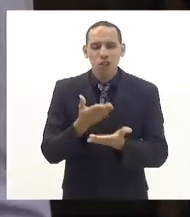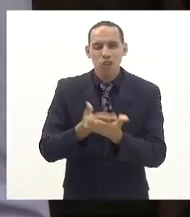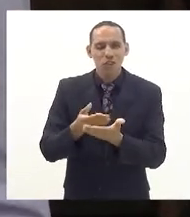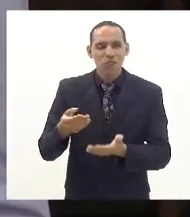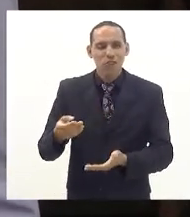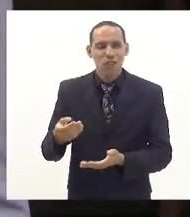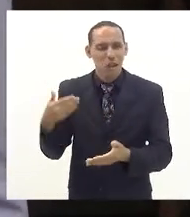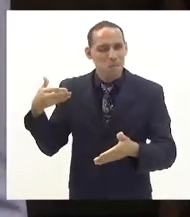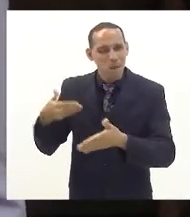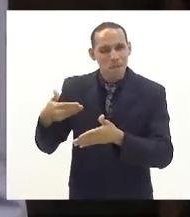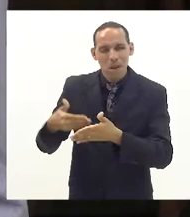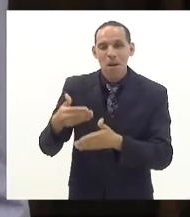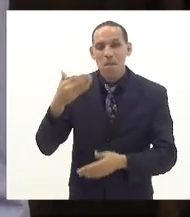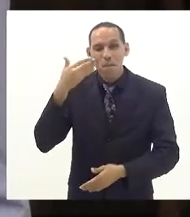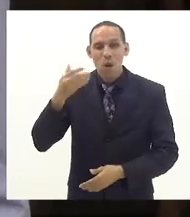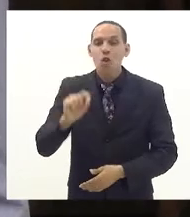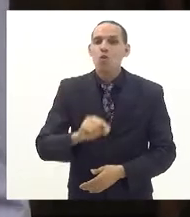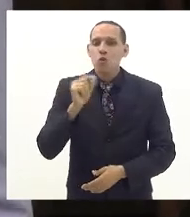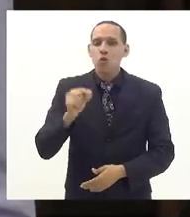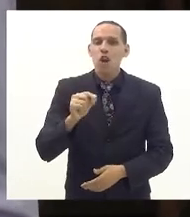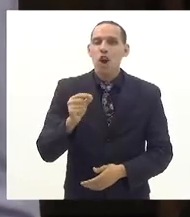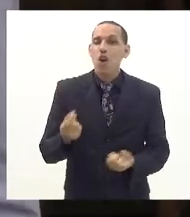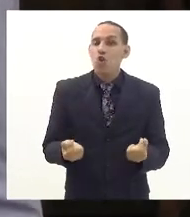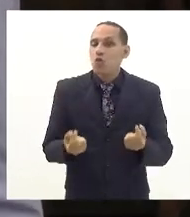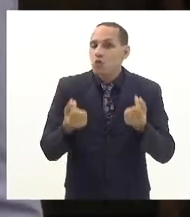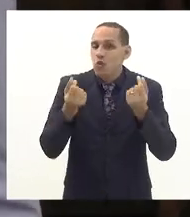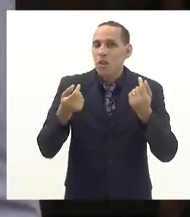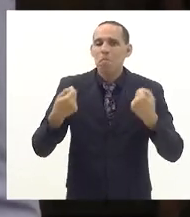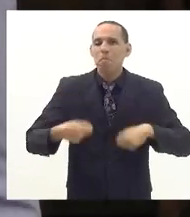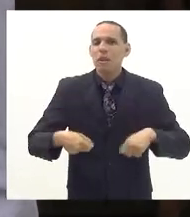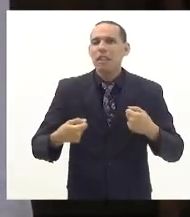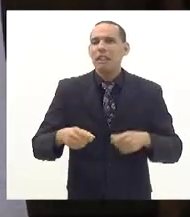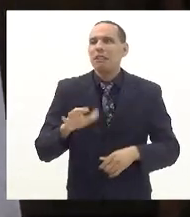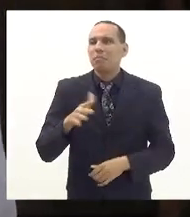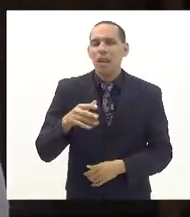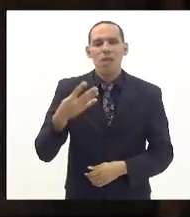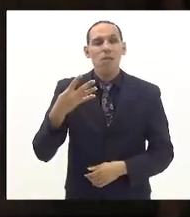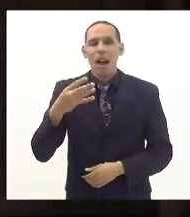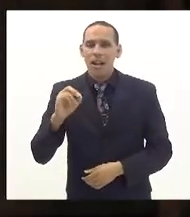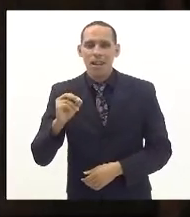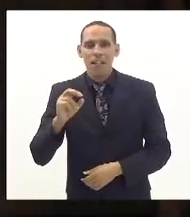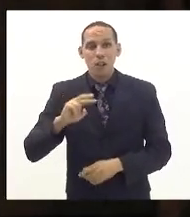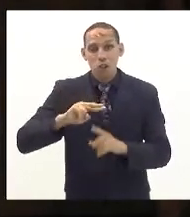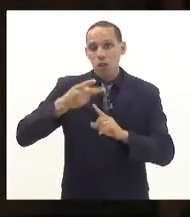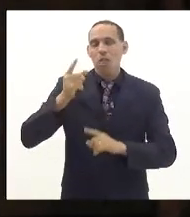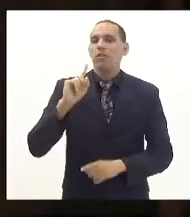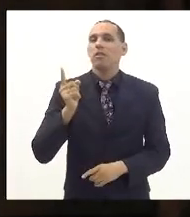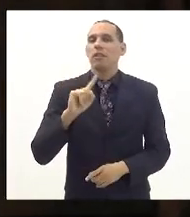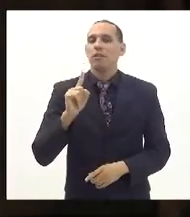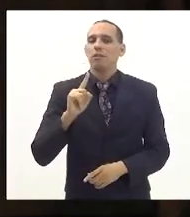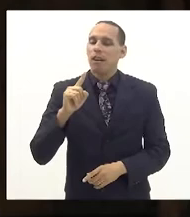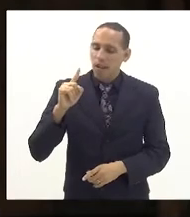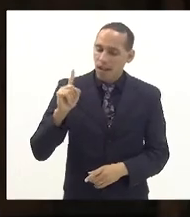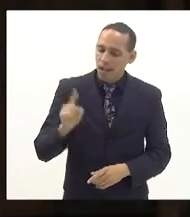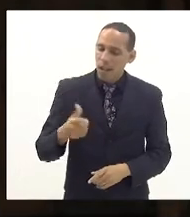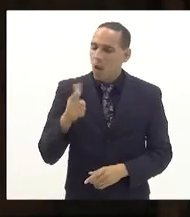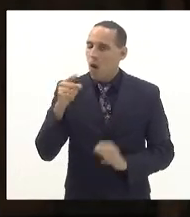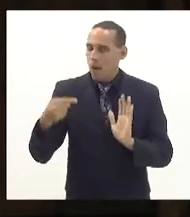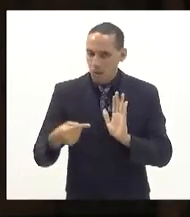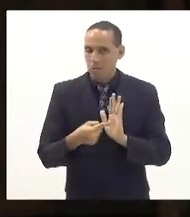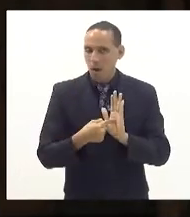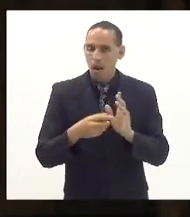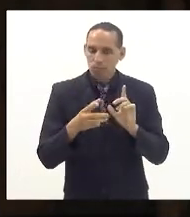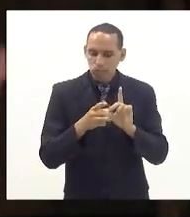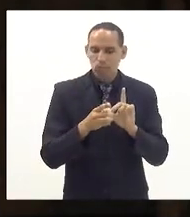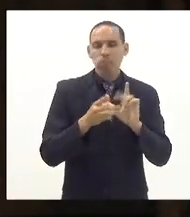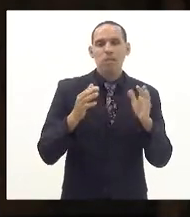que mostra que o custo real deveria ser no máximo 40, e não o dobro disso. Esse é outro ponto para